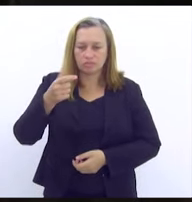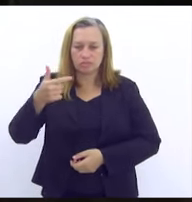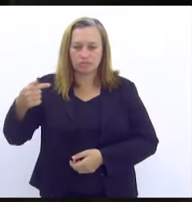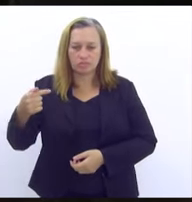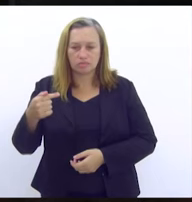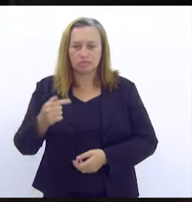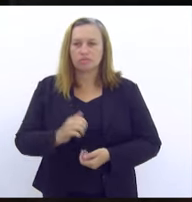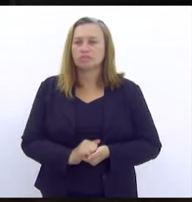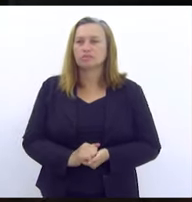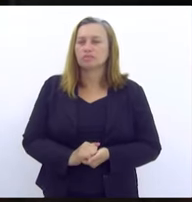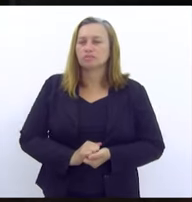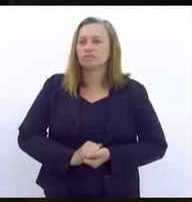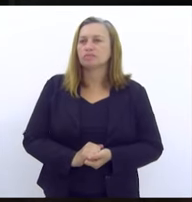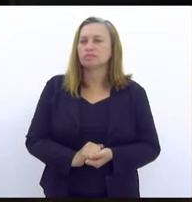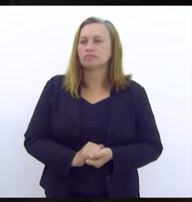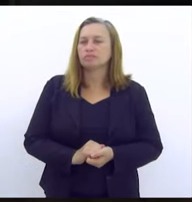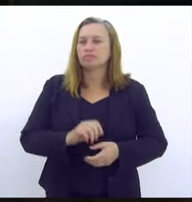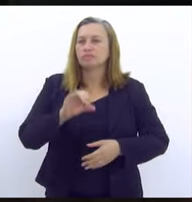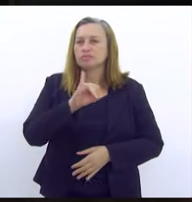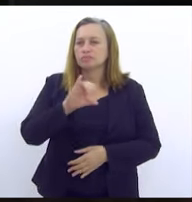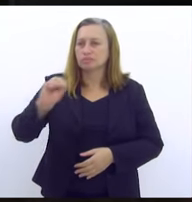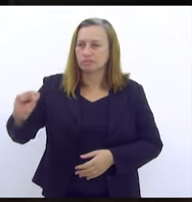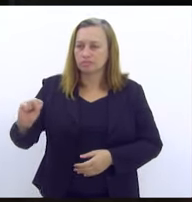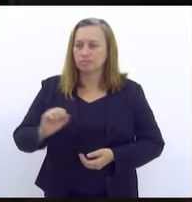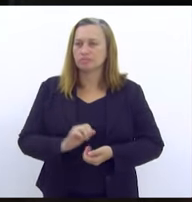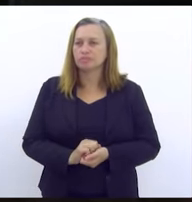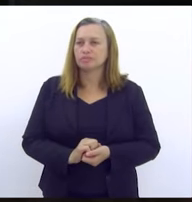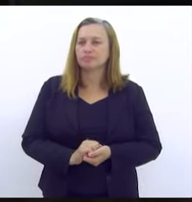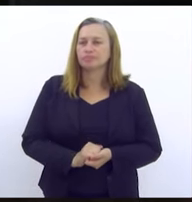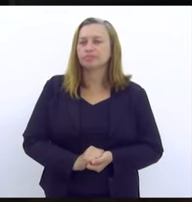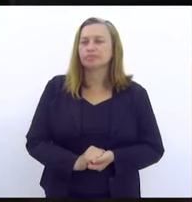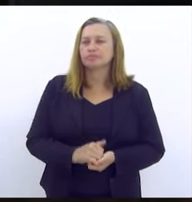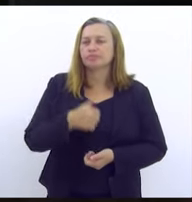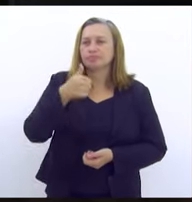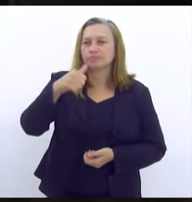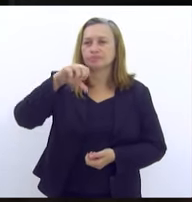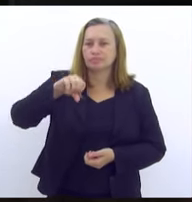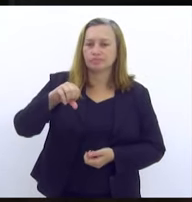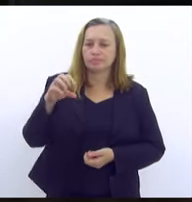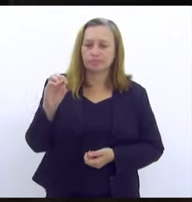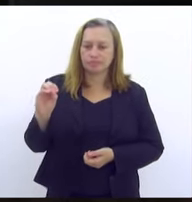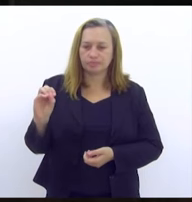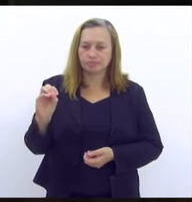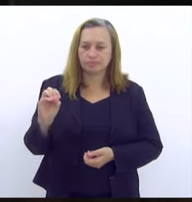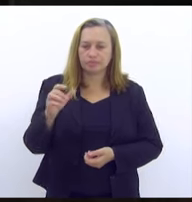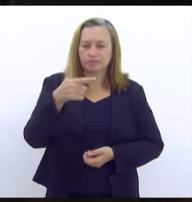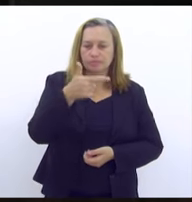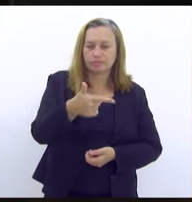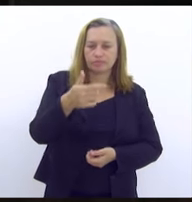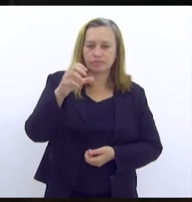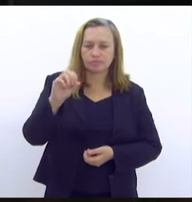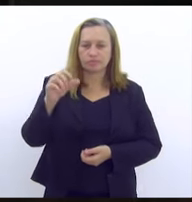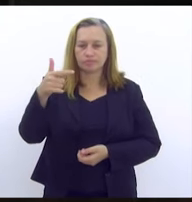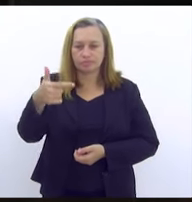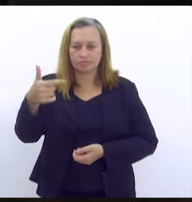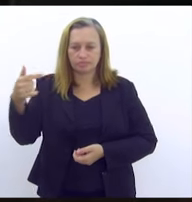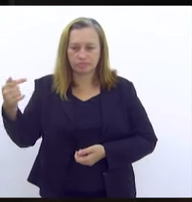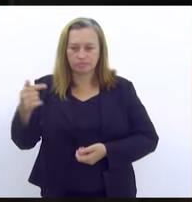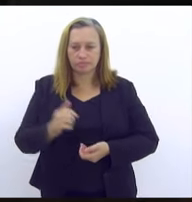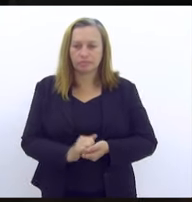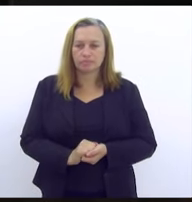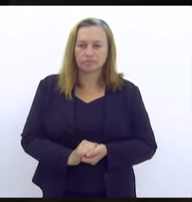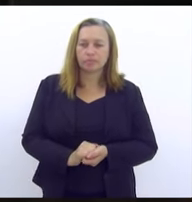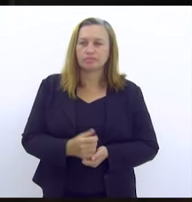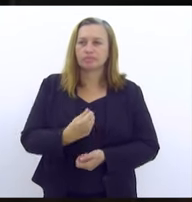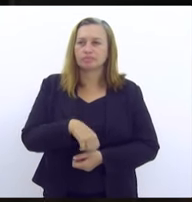cláusula 13ª do convênio ICMS número 190 de 2017, em adesão ao incentivo